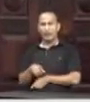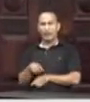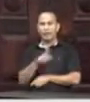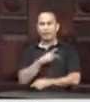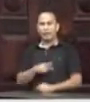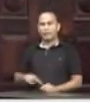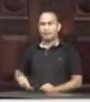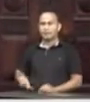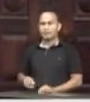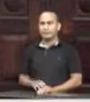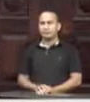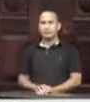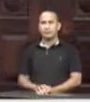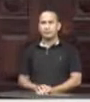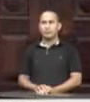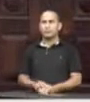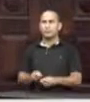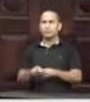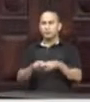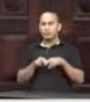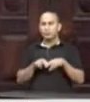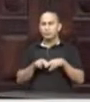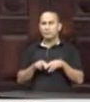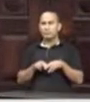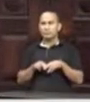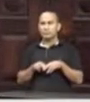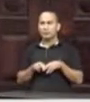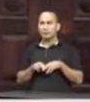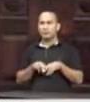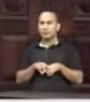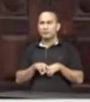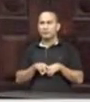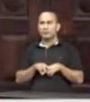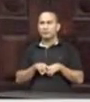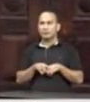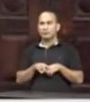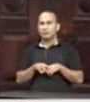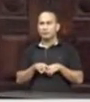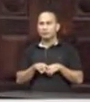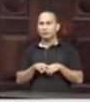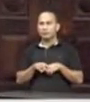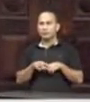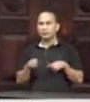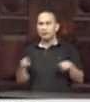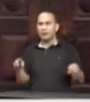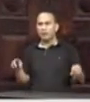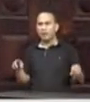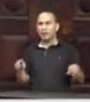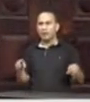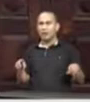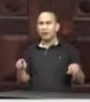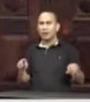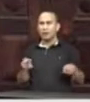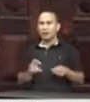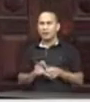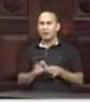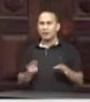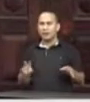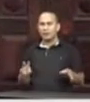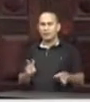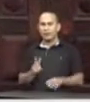presidente, para não caracterizar, não deixar esse